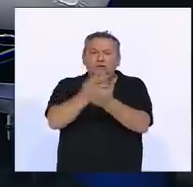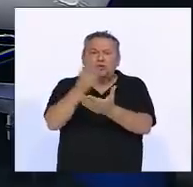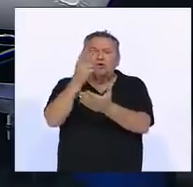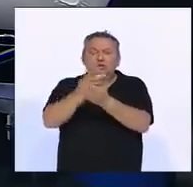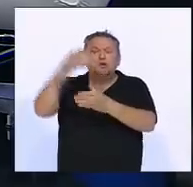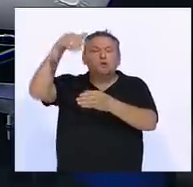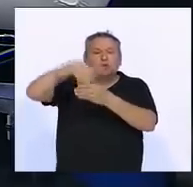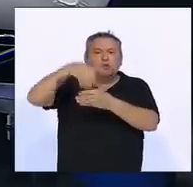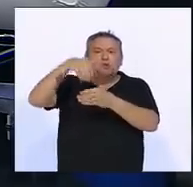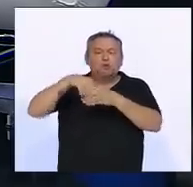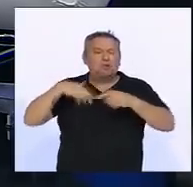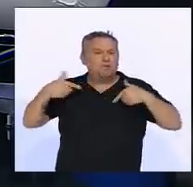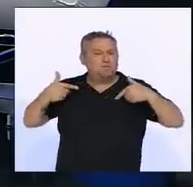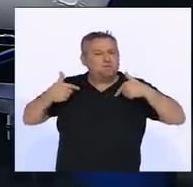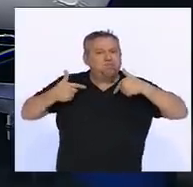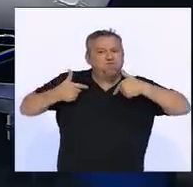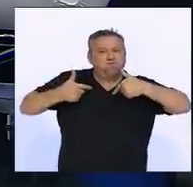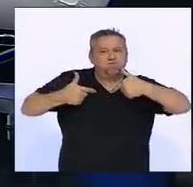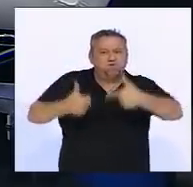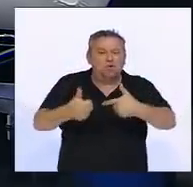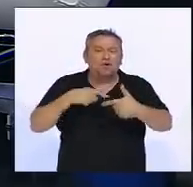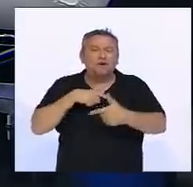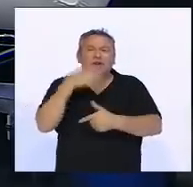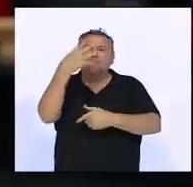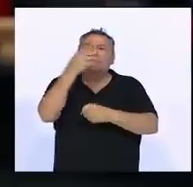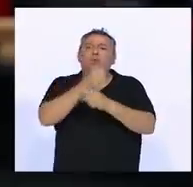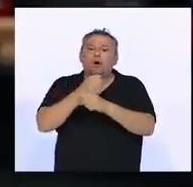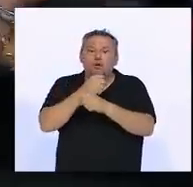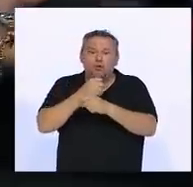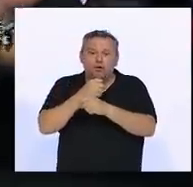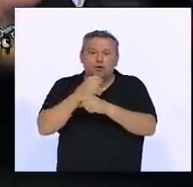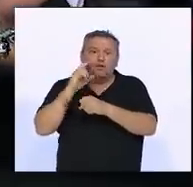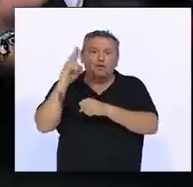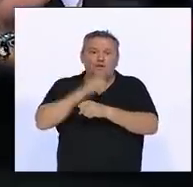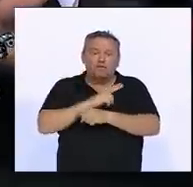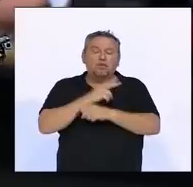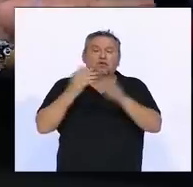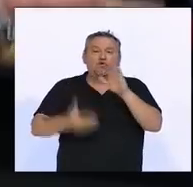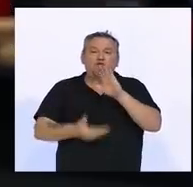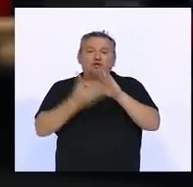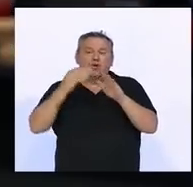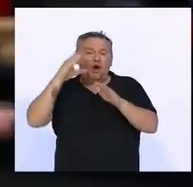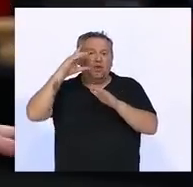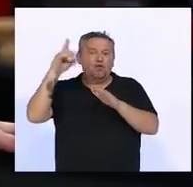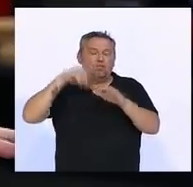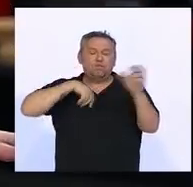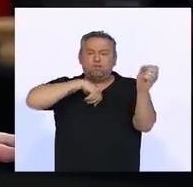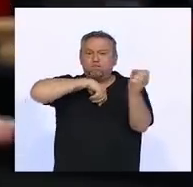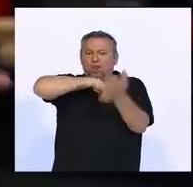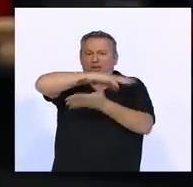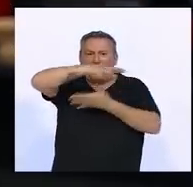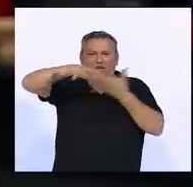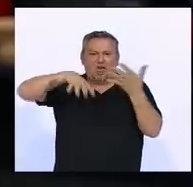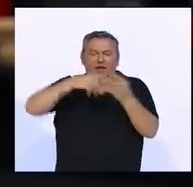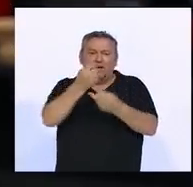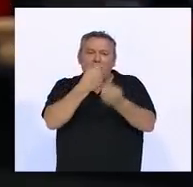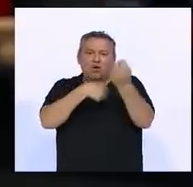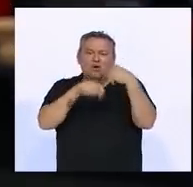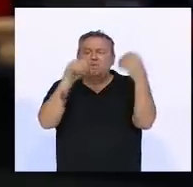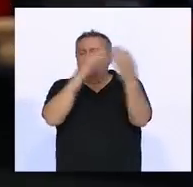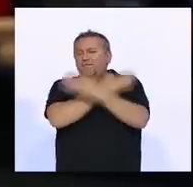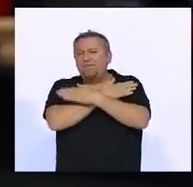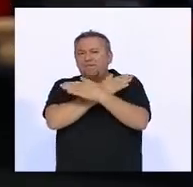e uma guerra que está se acirrando nesses 4 anos, com o impeachment virou o caos, a economia e o desemprego, e ainda